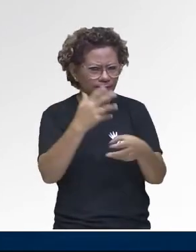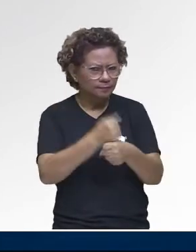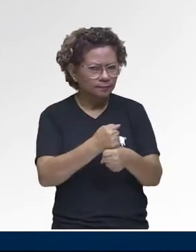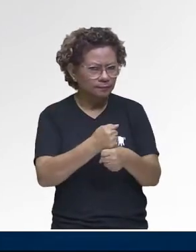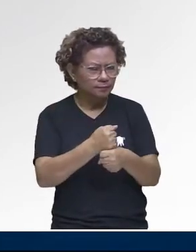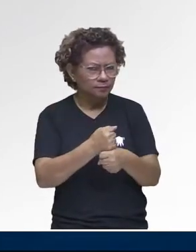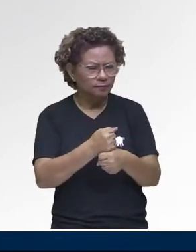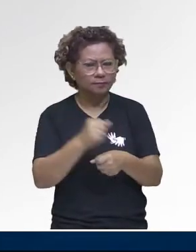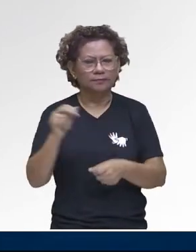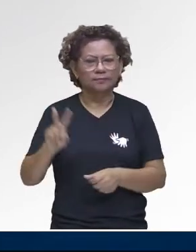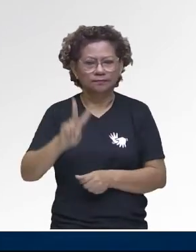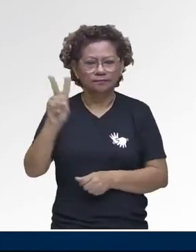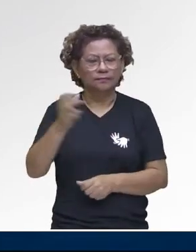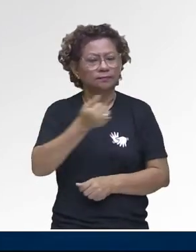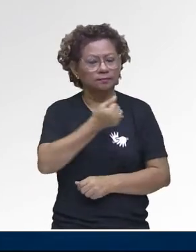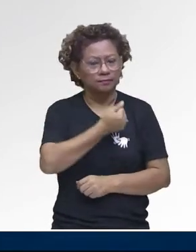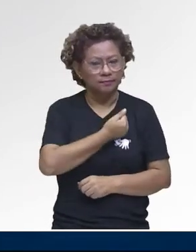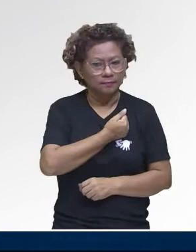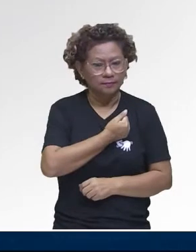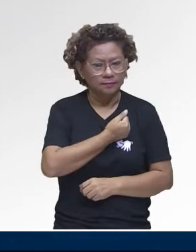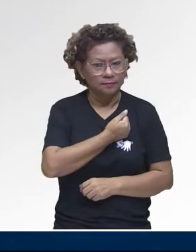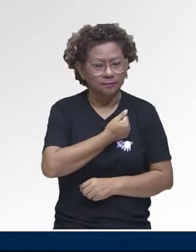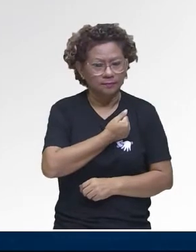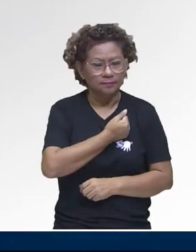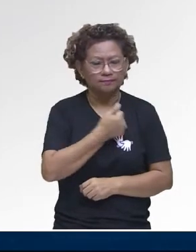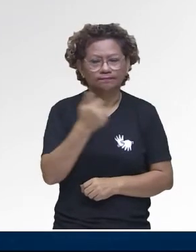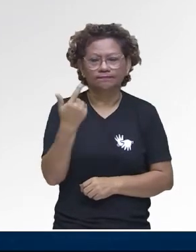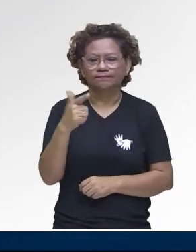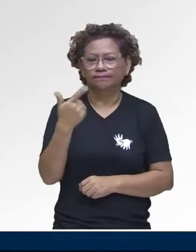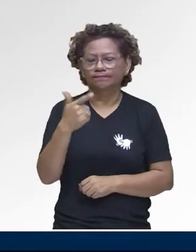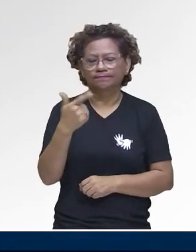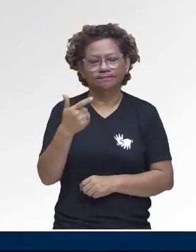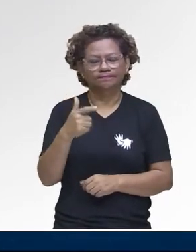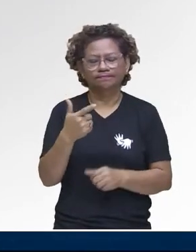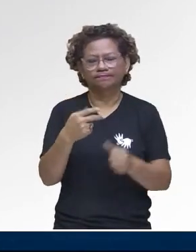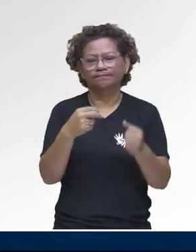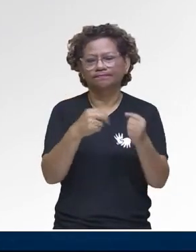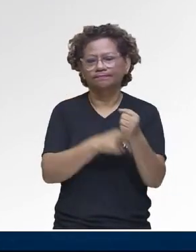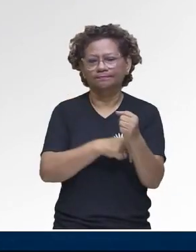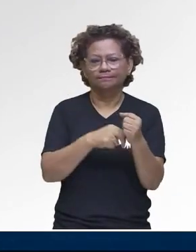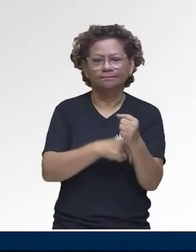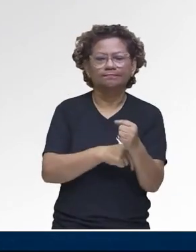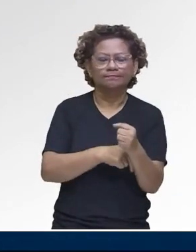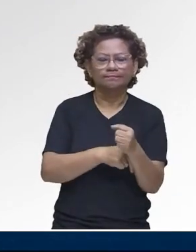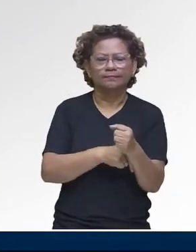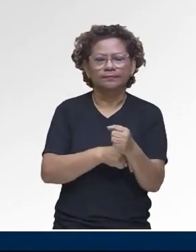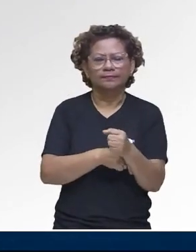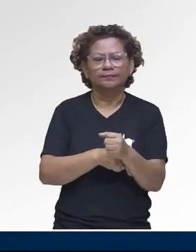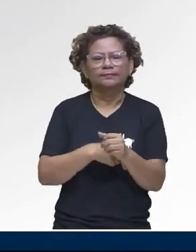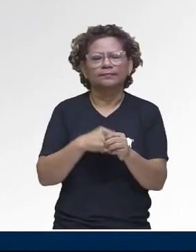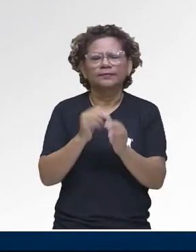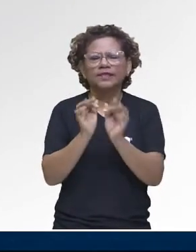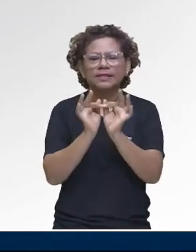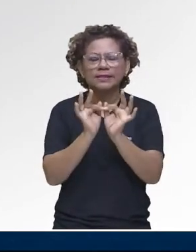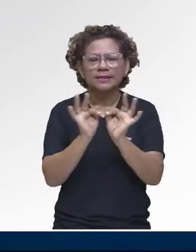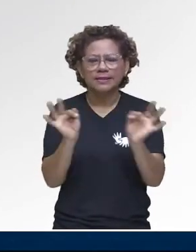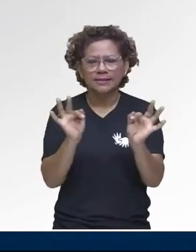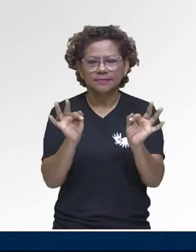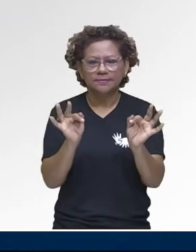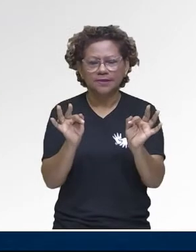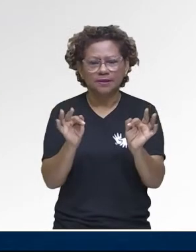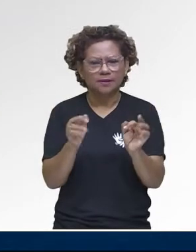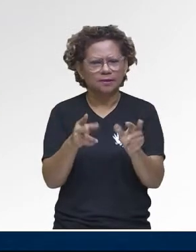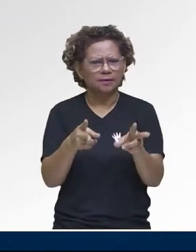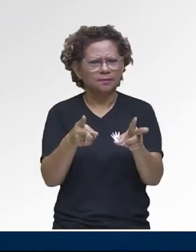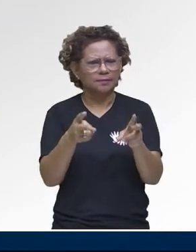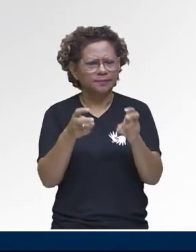um valor decimal, não tem segredo. O que a gente vai se preocupar em observar? O posicionamento da